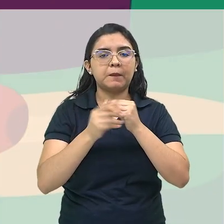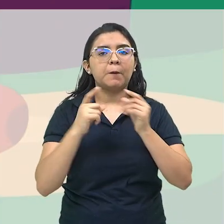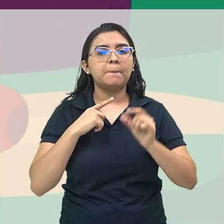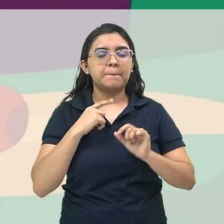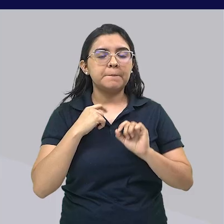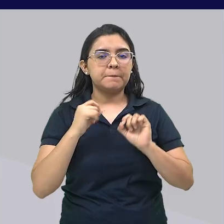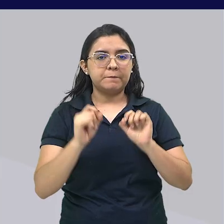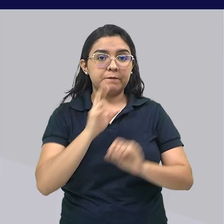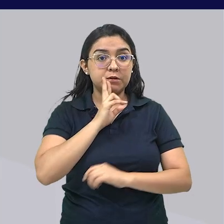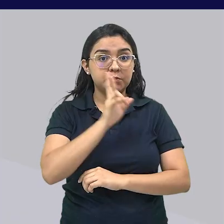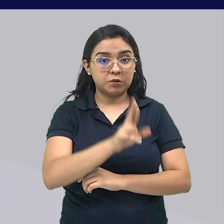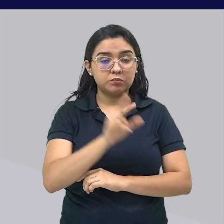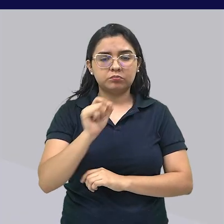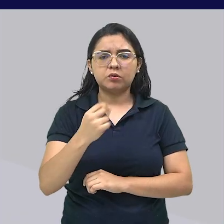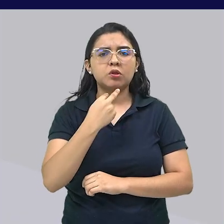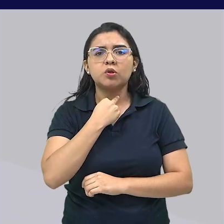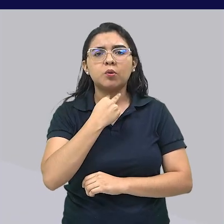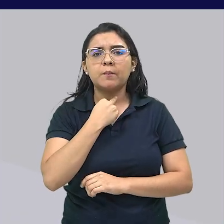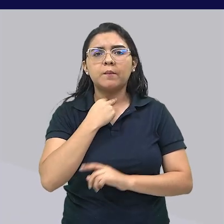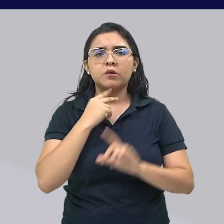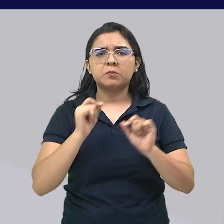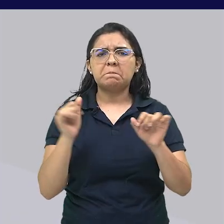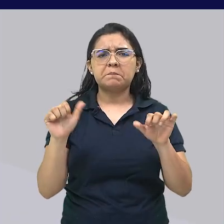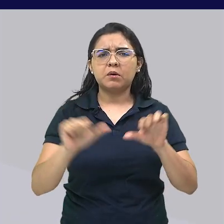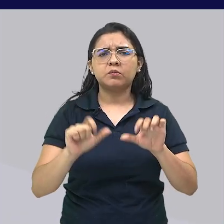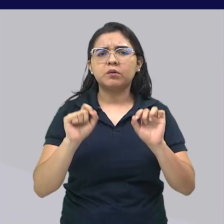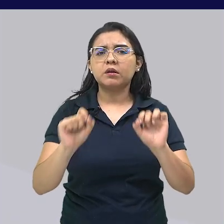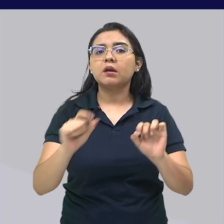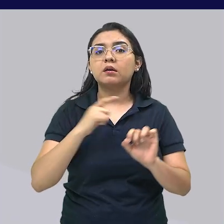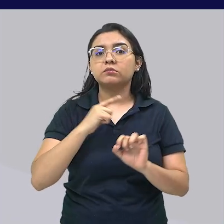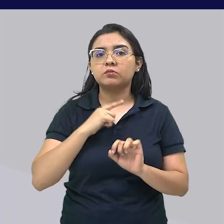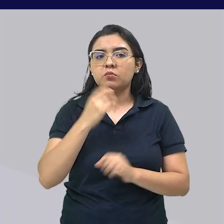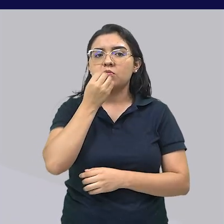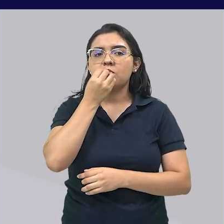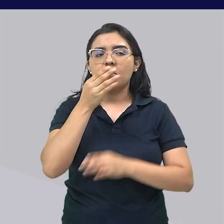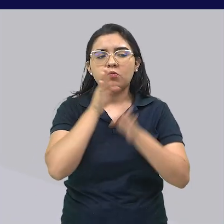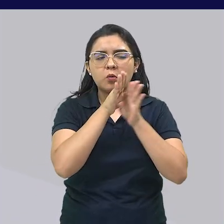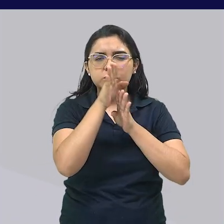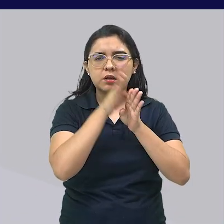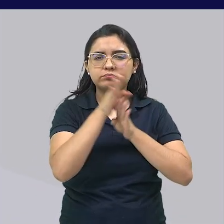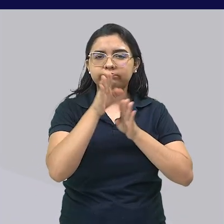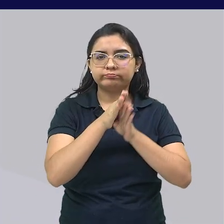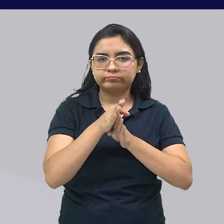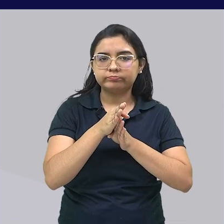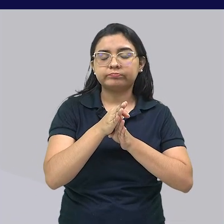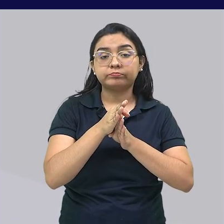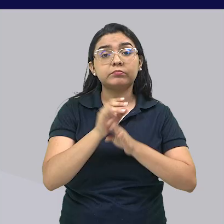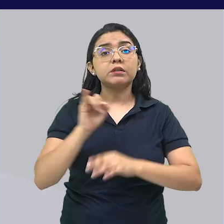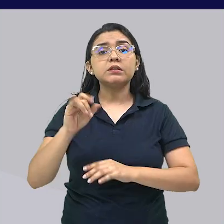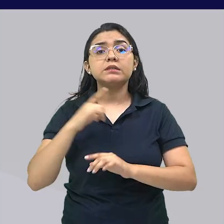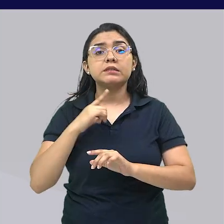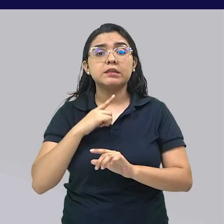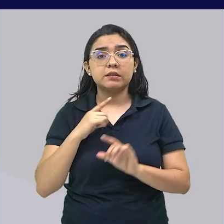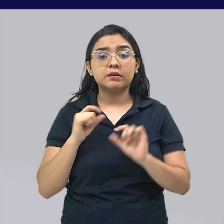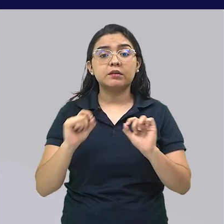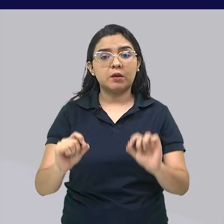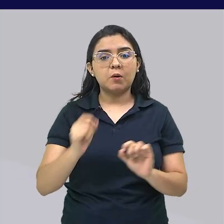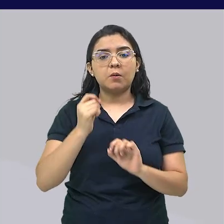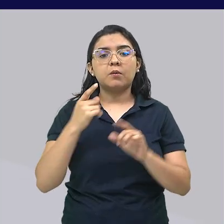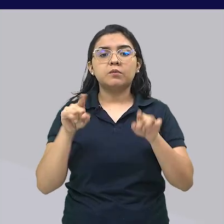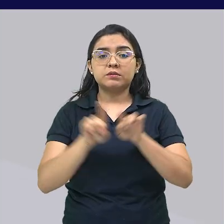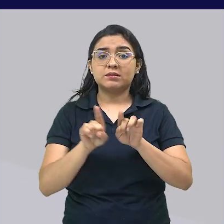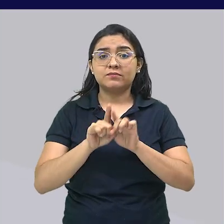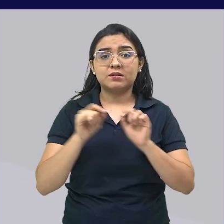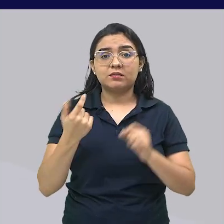lição: Não pode haver nada pior do que um bom conselho seguido de um